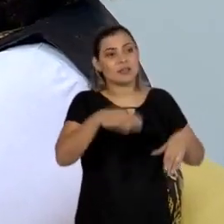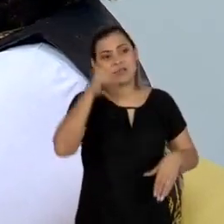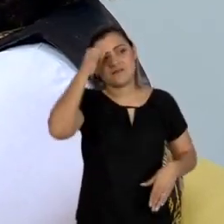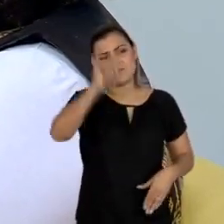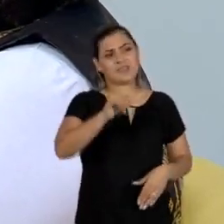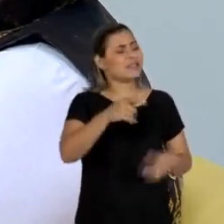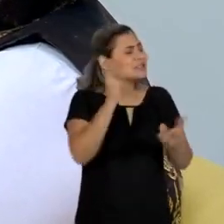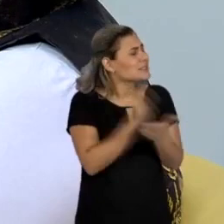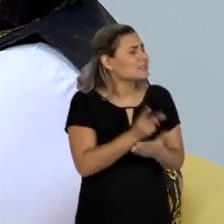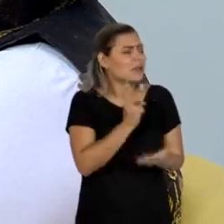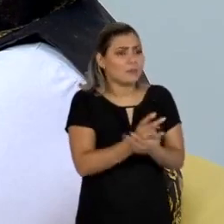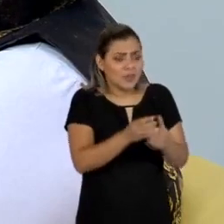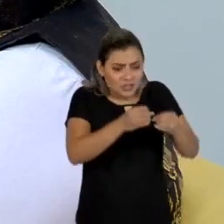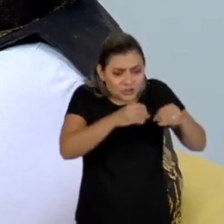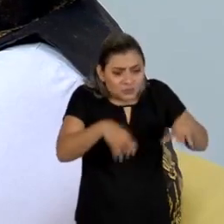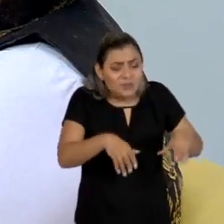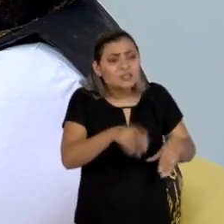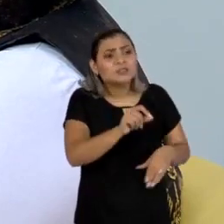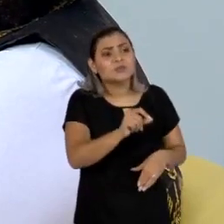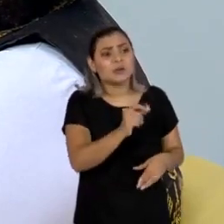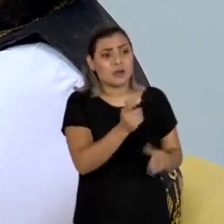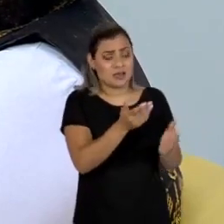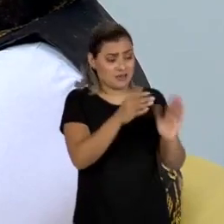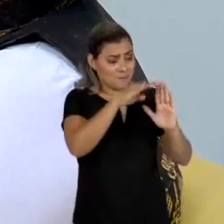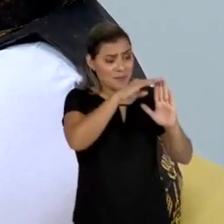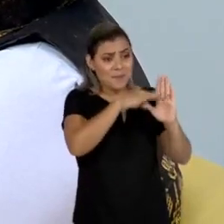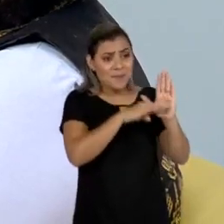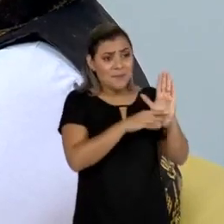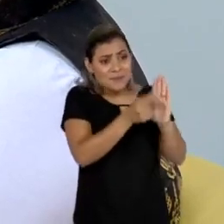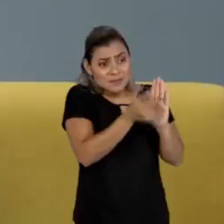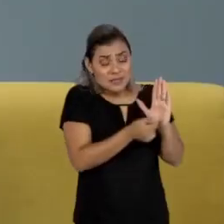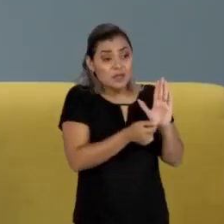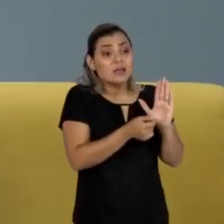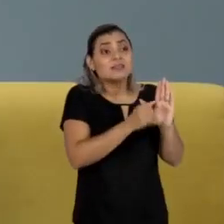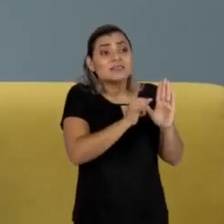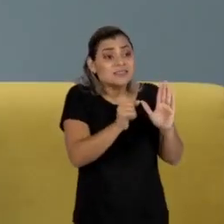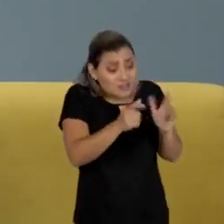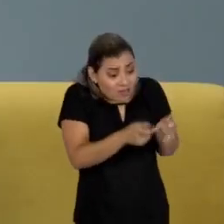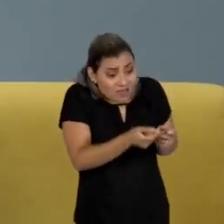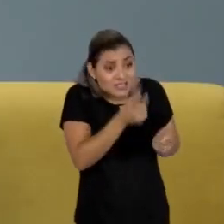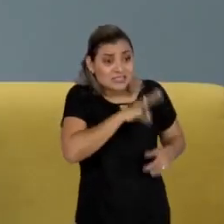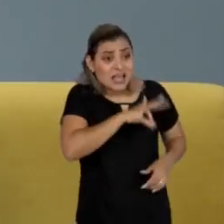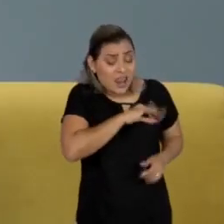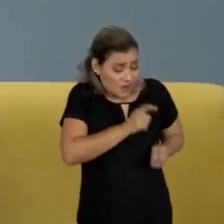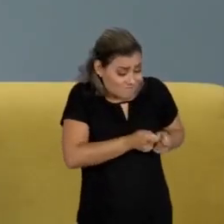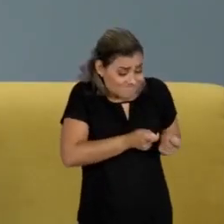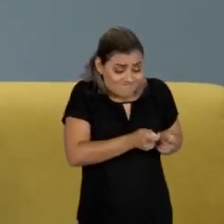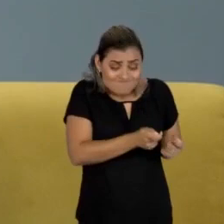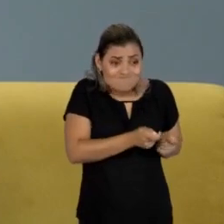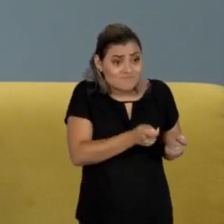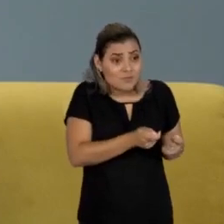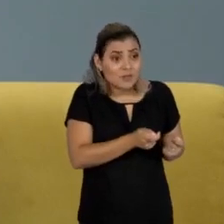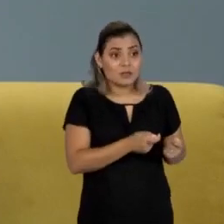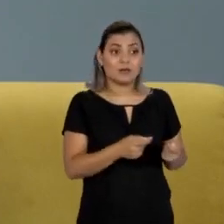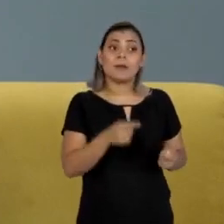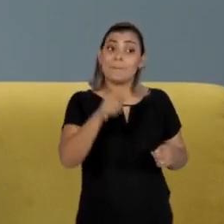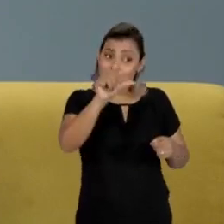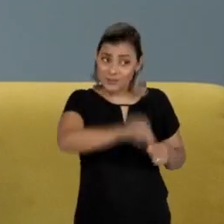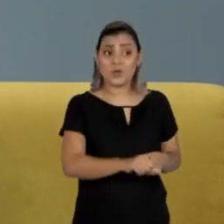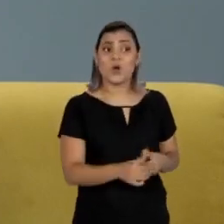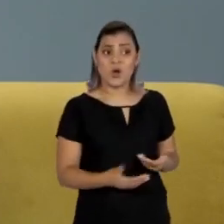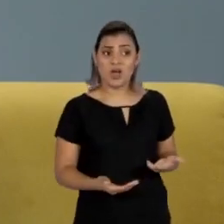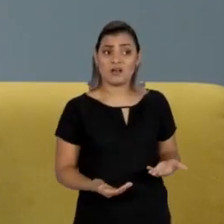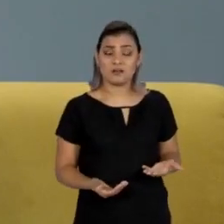evitado. E o desperdício numa renda muito justa, ele tem uma proporção muito maior.